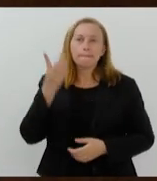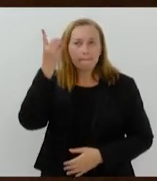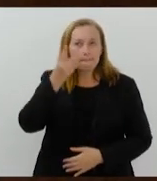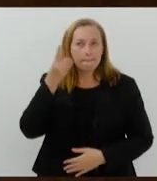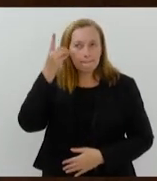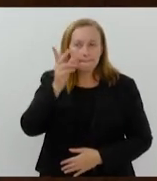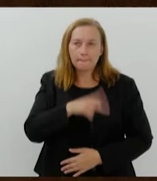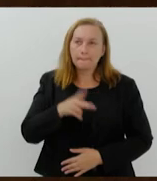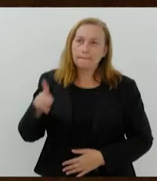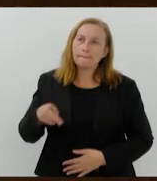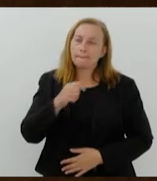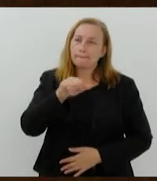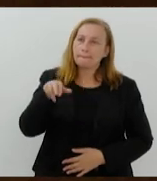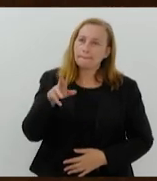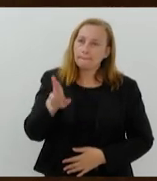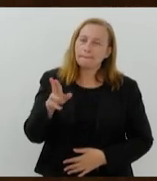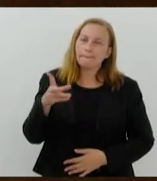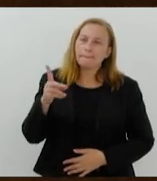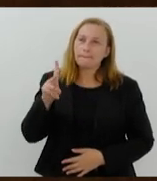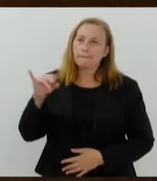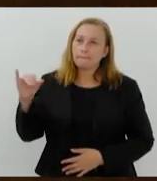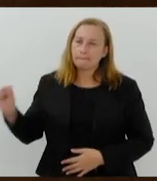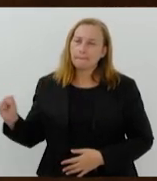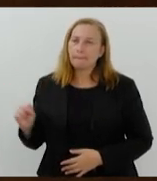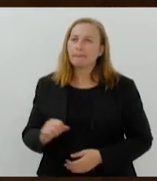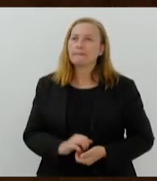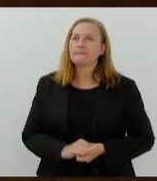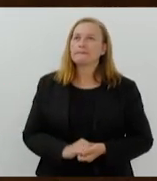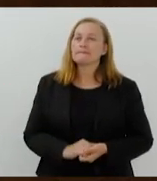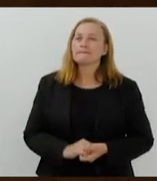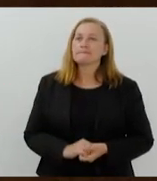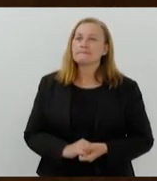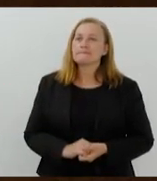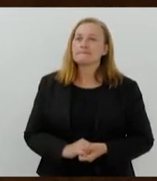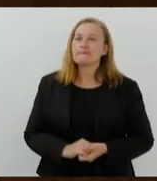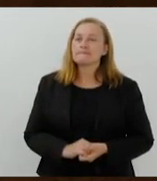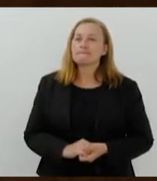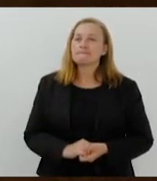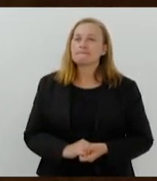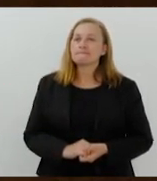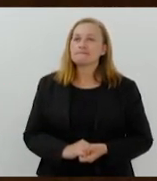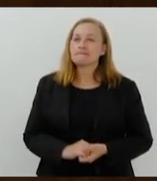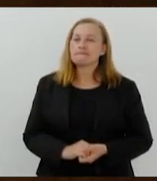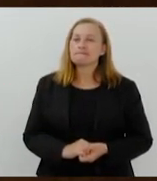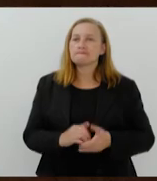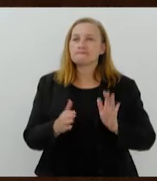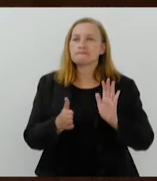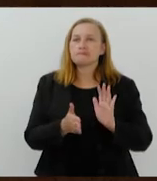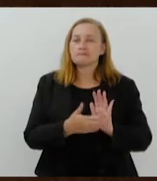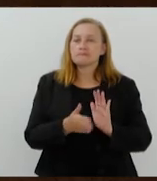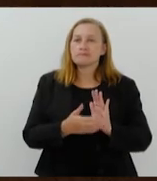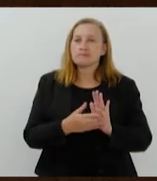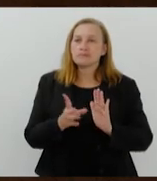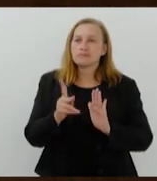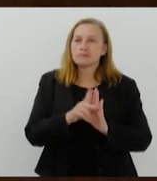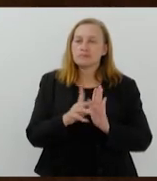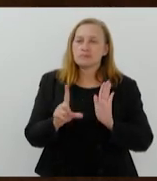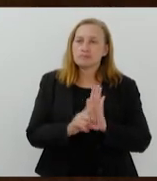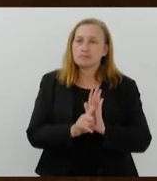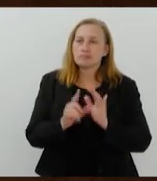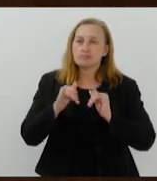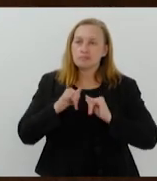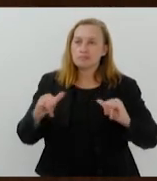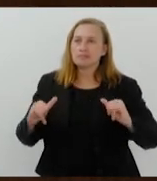deputado professor Josimar e o deputado Vinícius Cozzolino pela proposição desse projeto de lei que